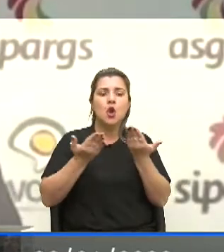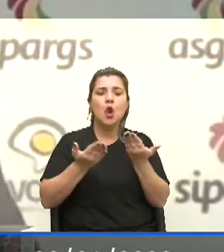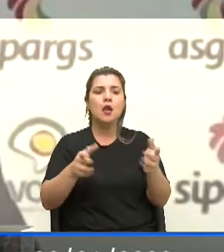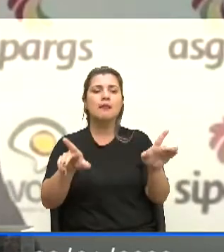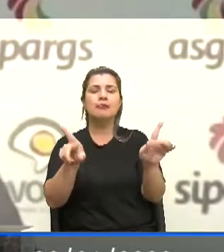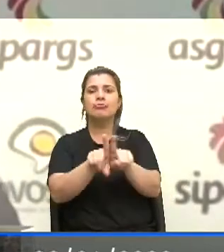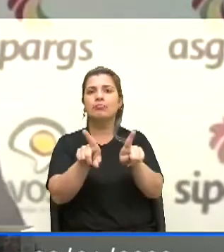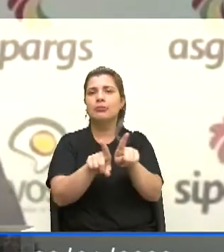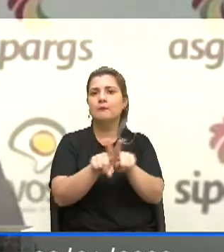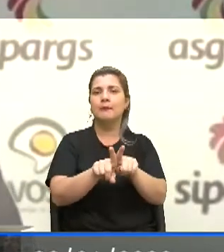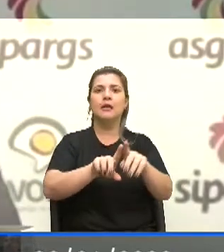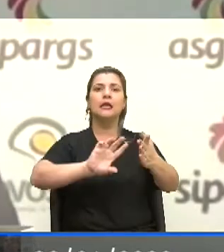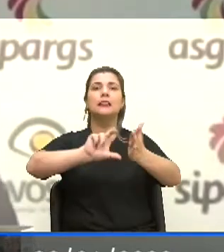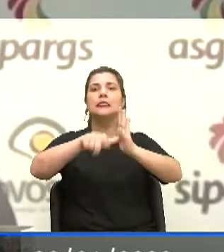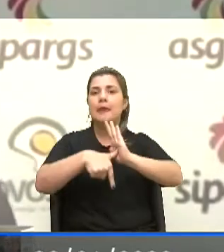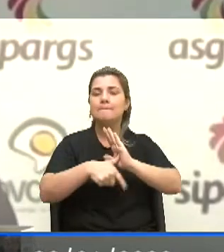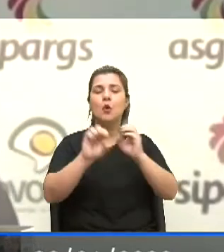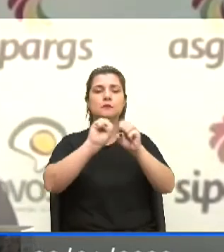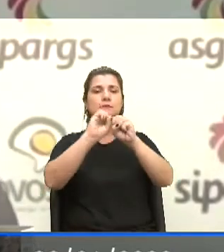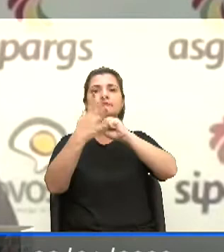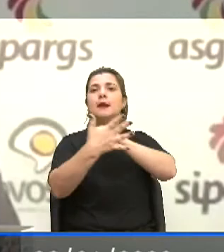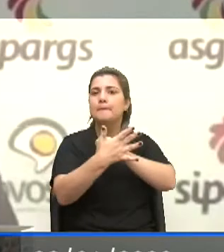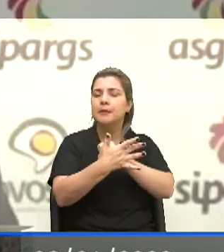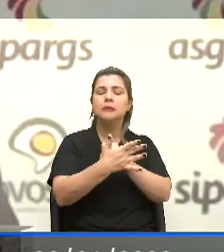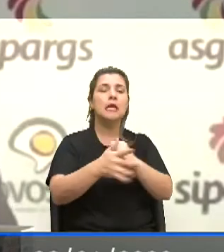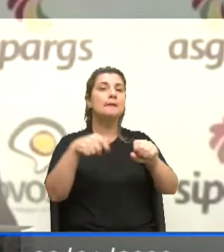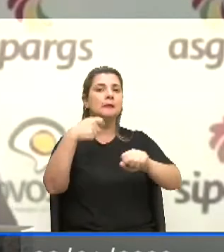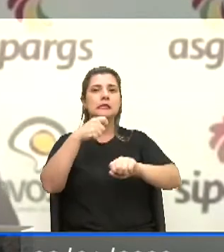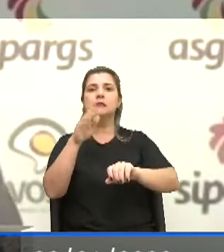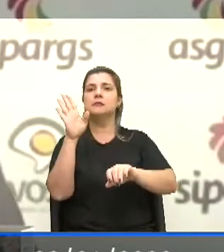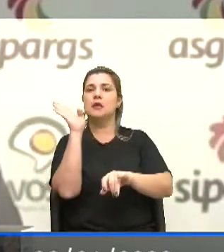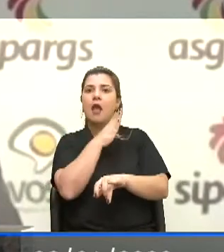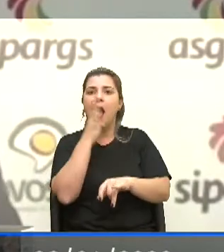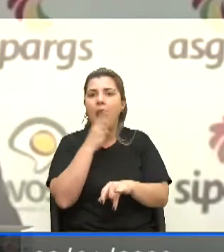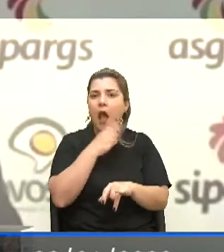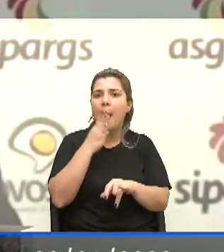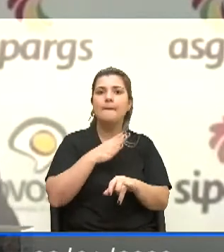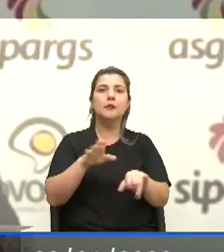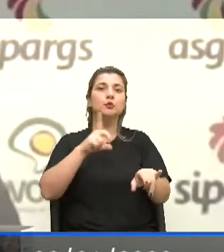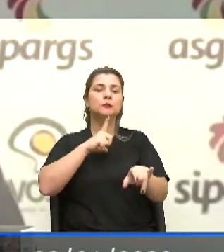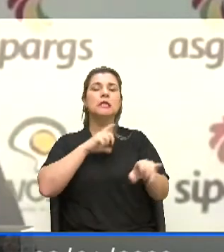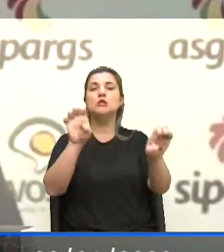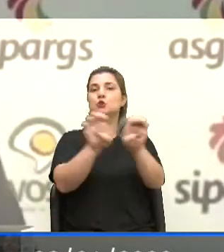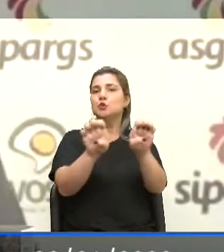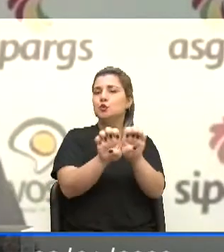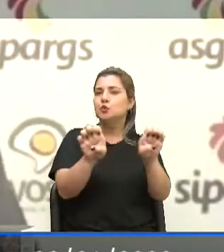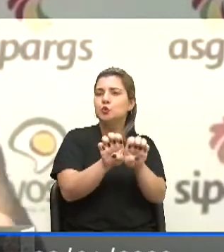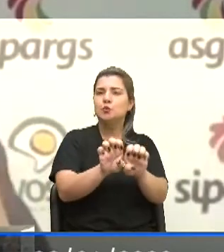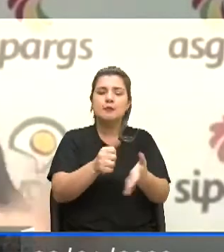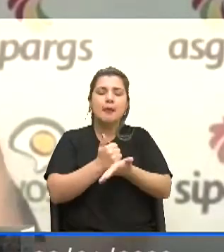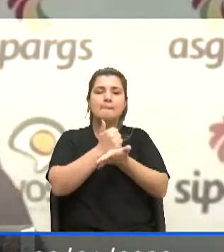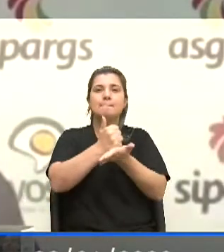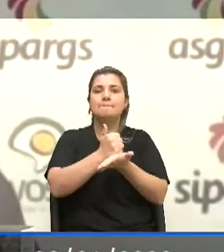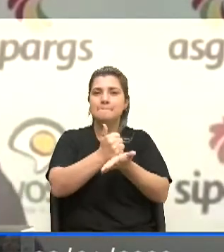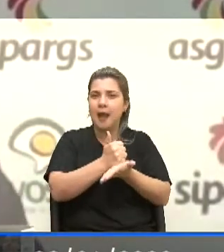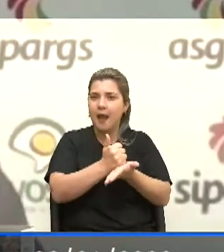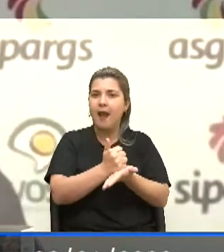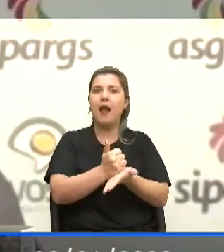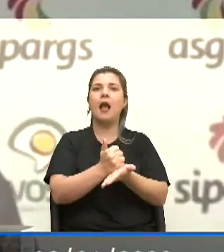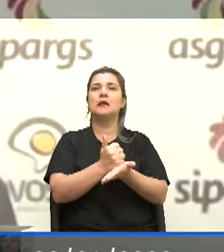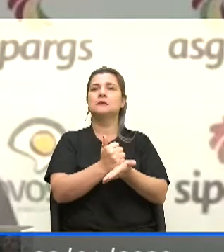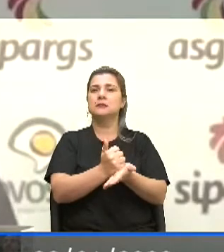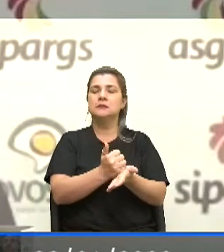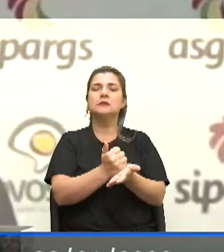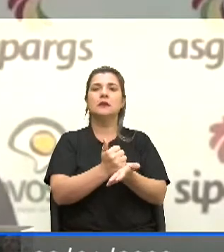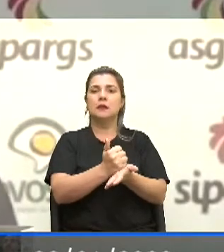pandemia. Nós temos que estar aptos a ter estrutura e ter alicerce para dar andamento a toda a estrutura que nós vamos precisar logo